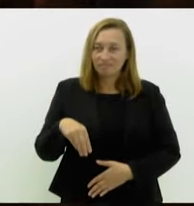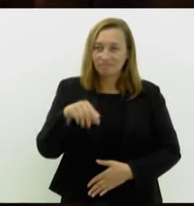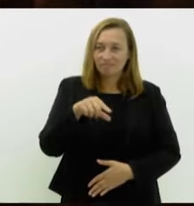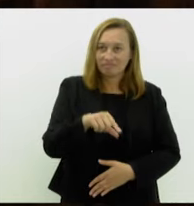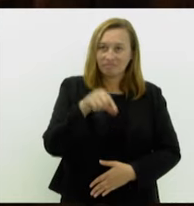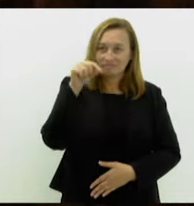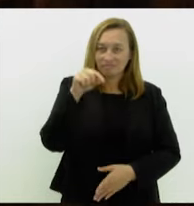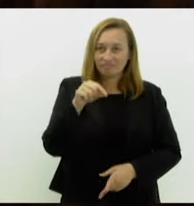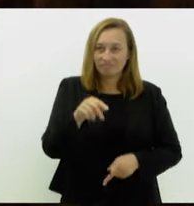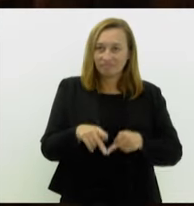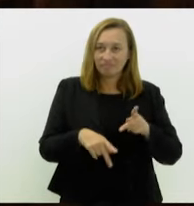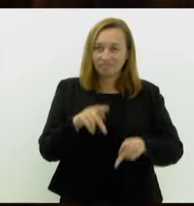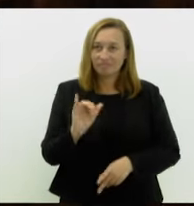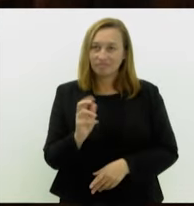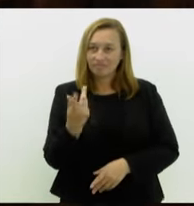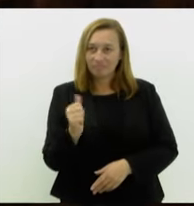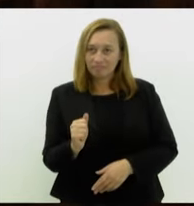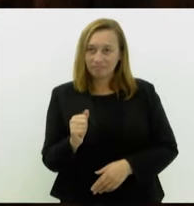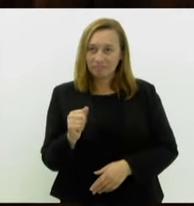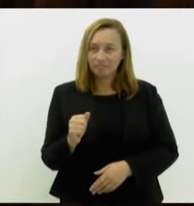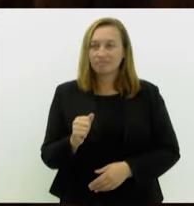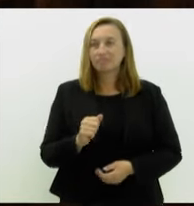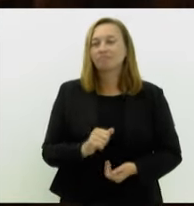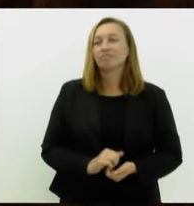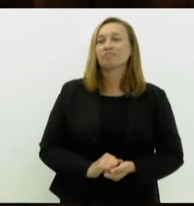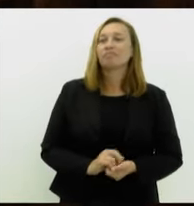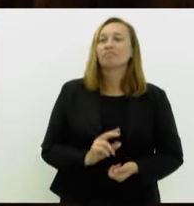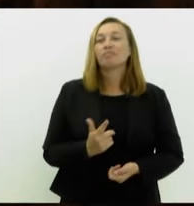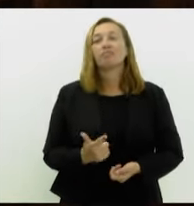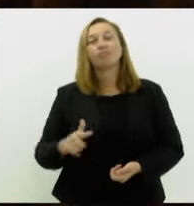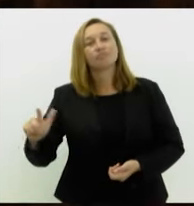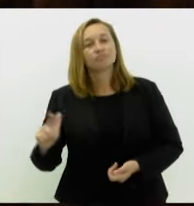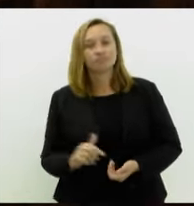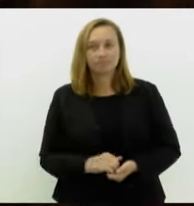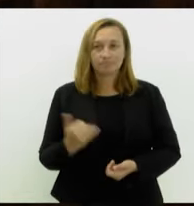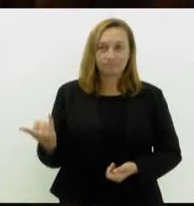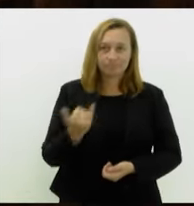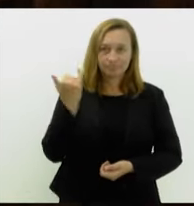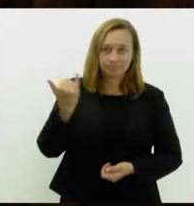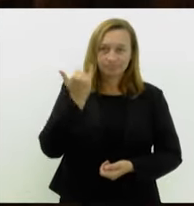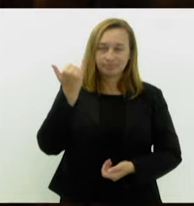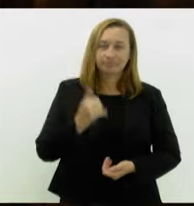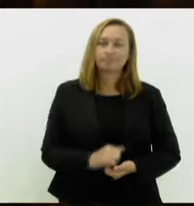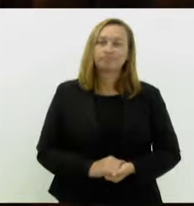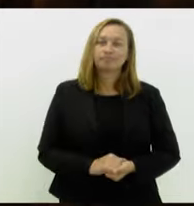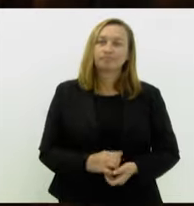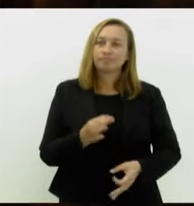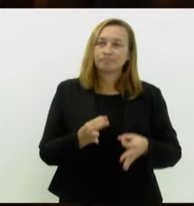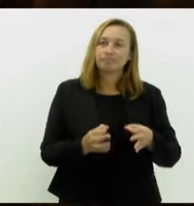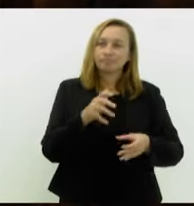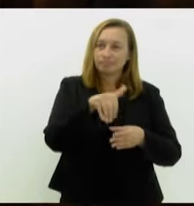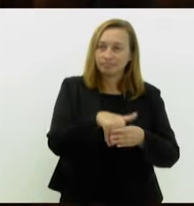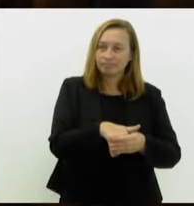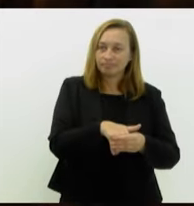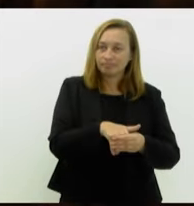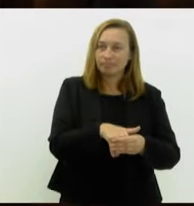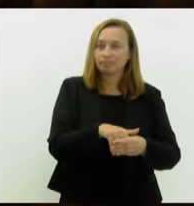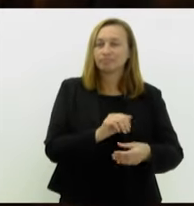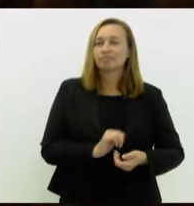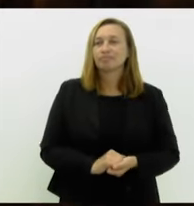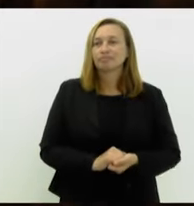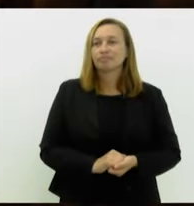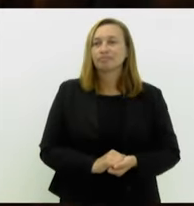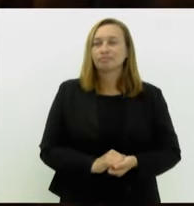fictícias das mulheres outro aspecto muito importante a justiça eleitoral tem dado mostras